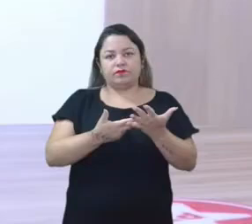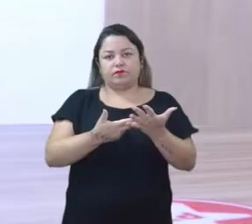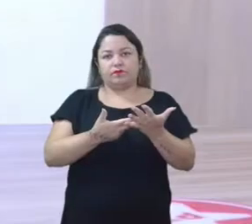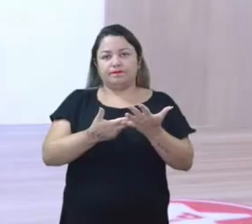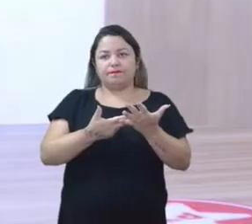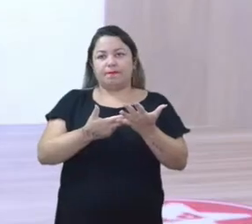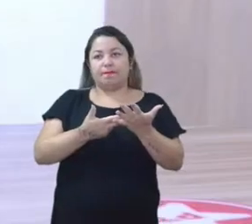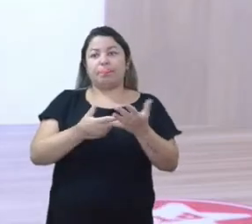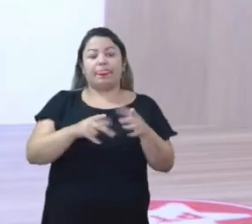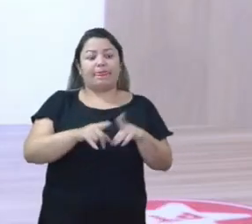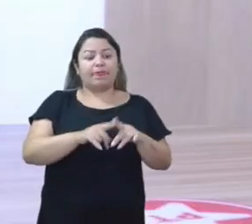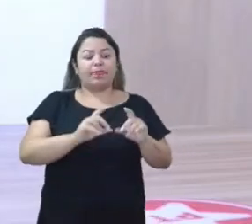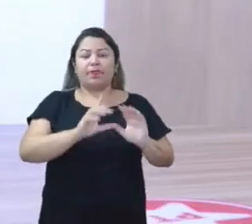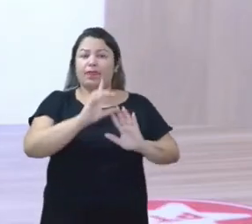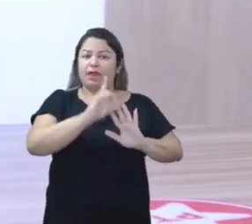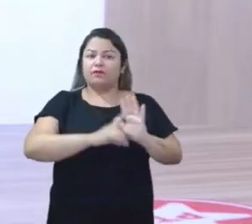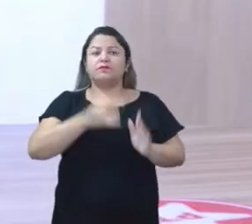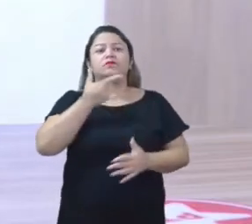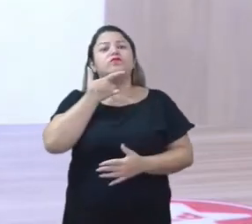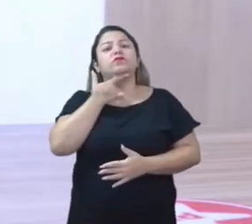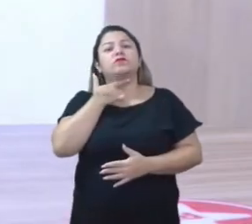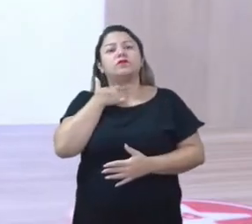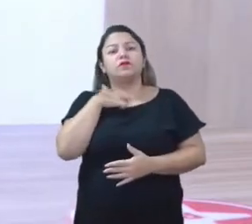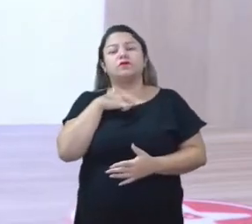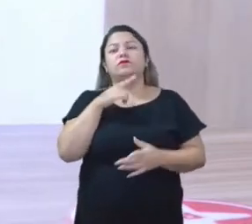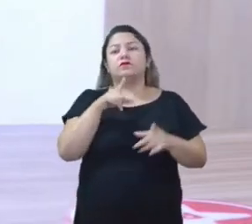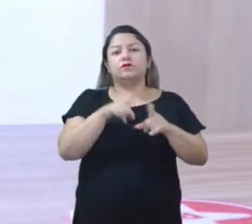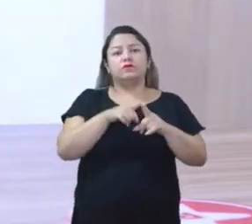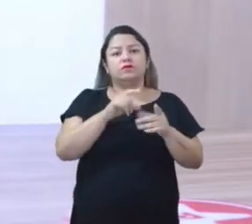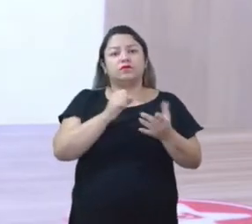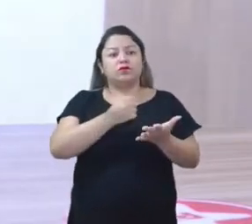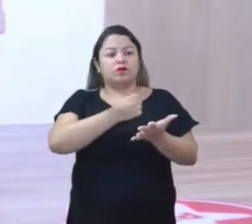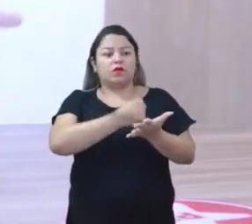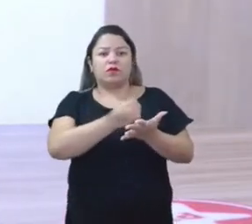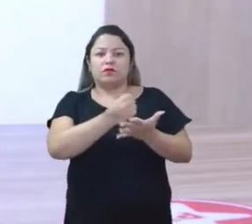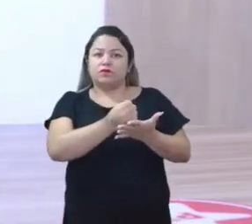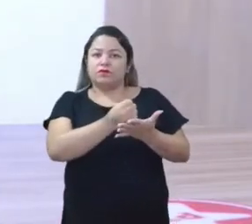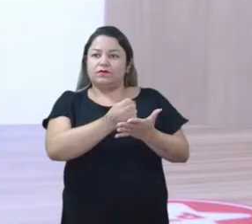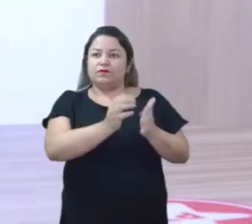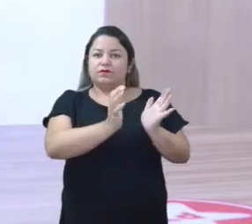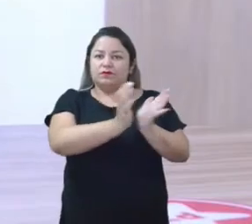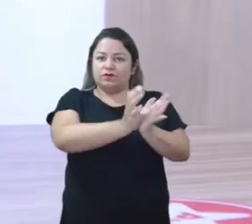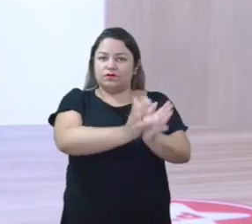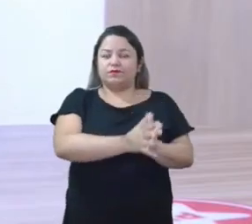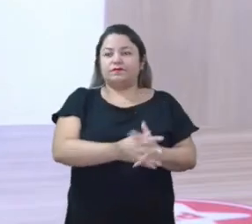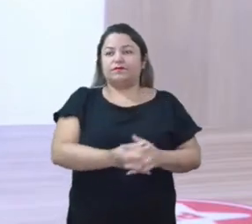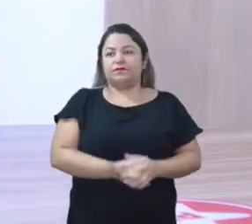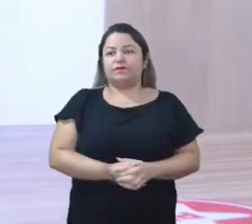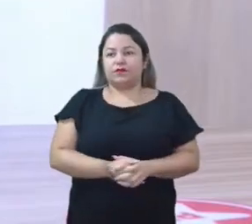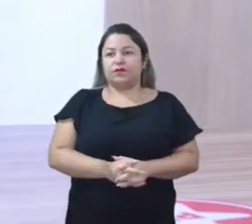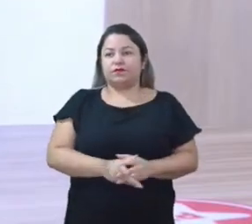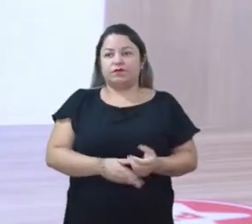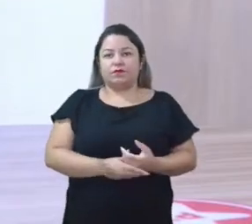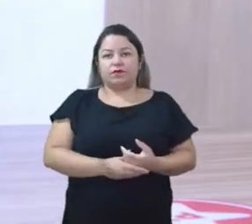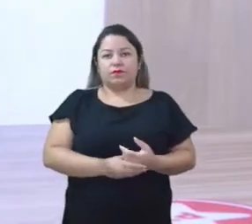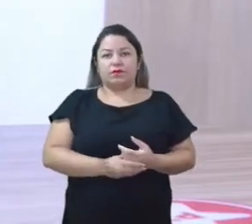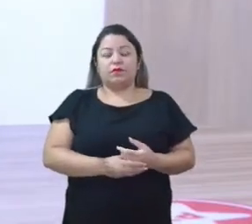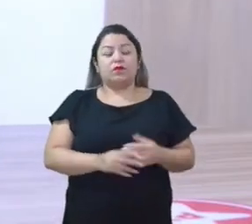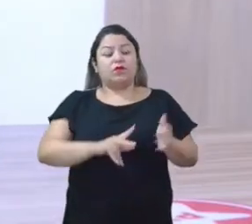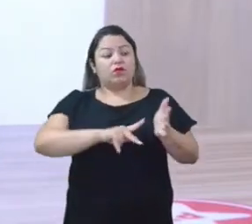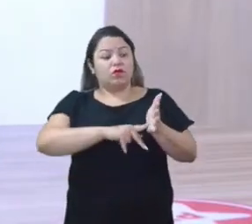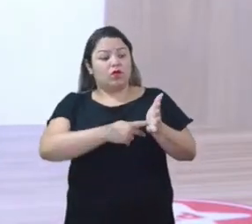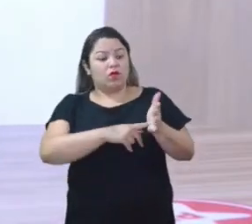esta reivindicação, esse direito, esse desejo, nos acordos coletivos, né, com os sindicatos